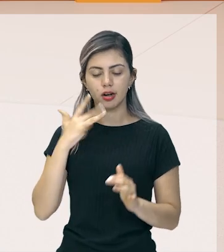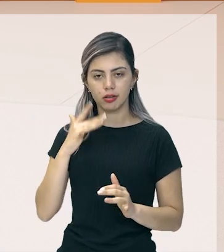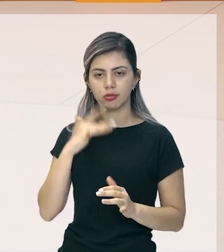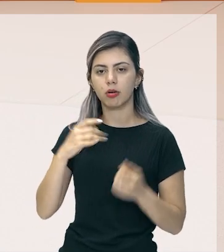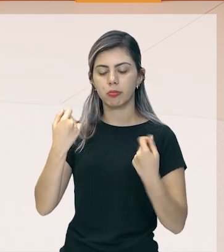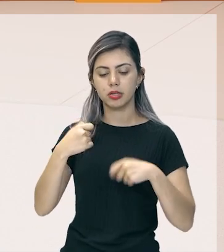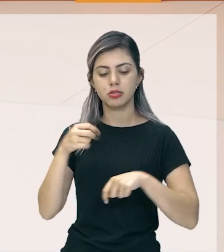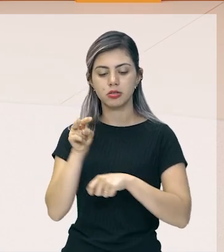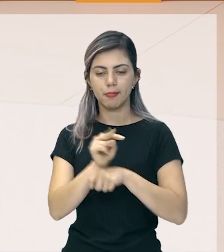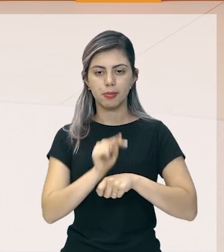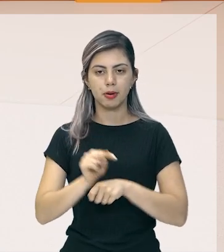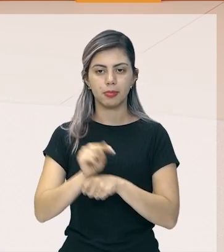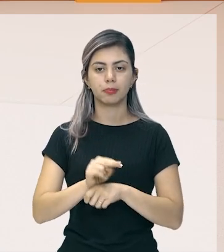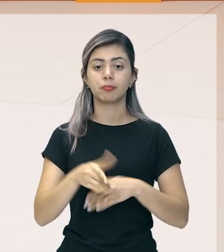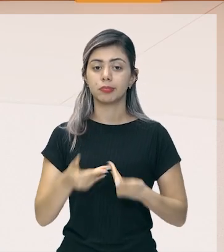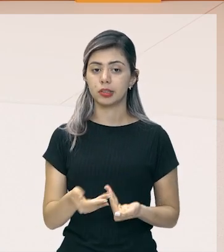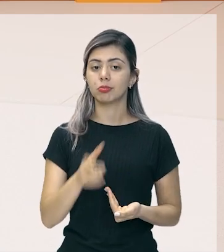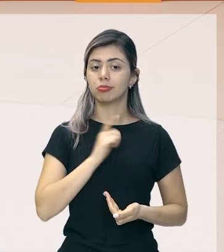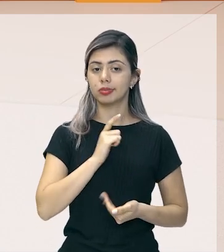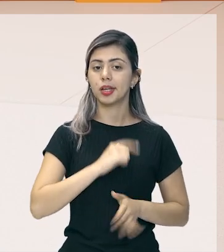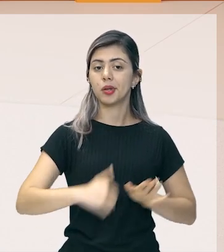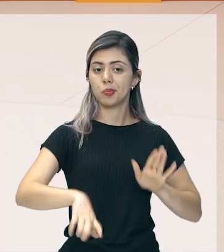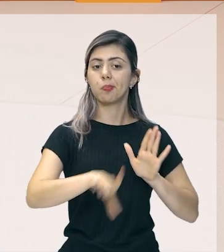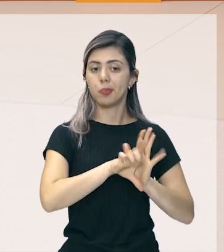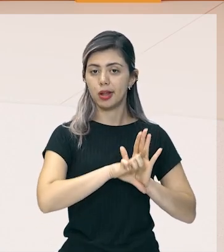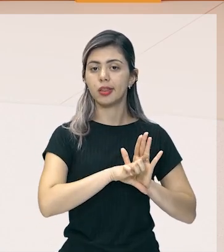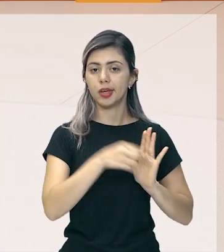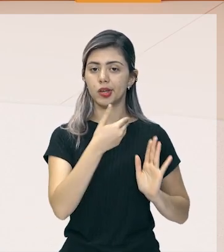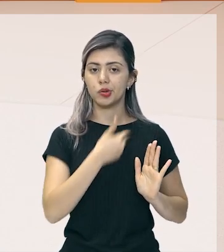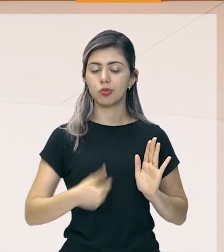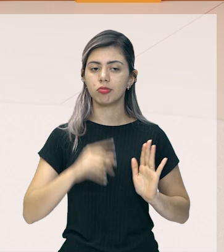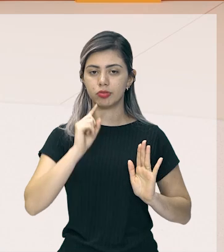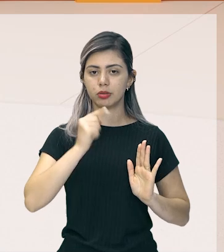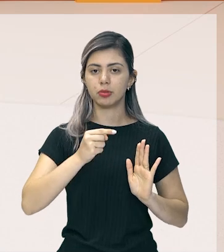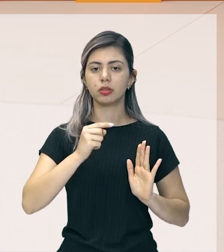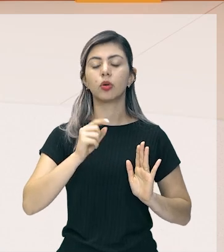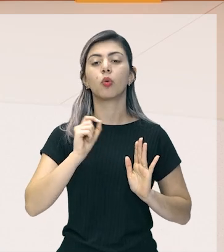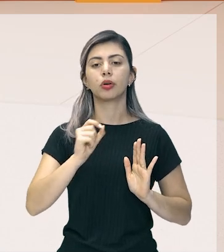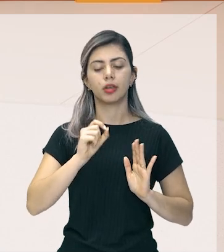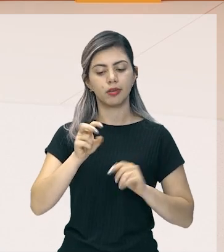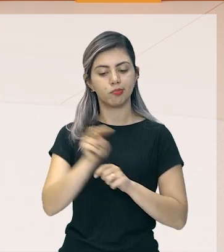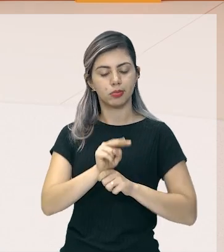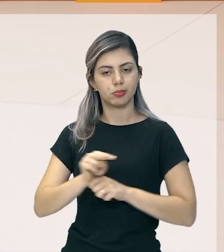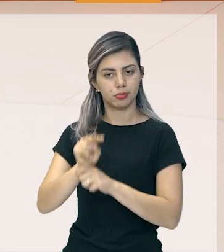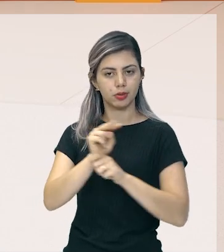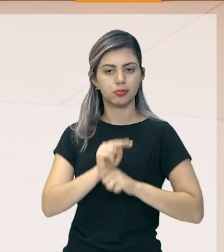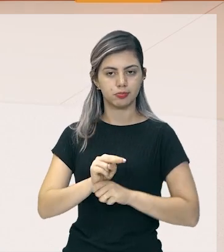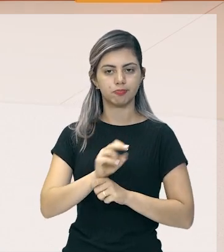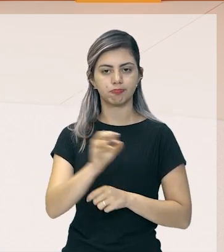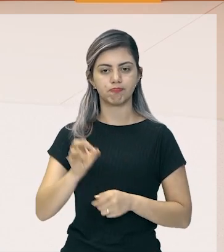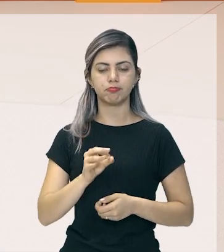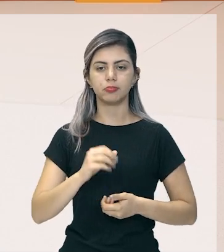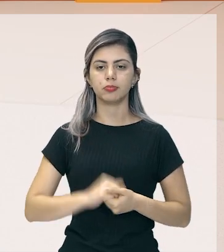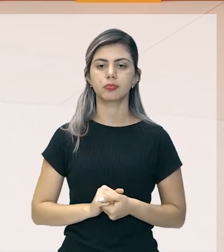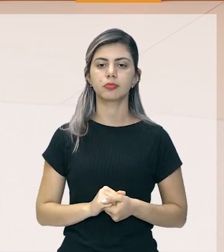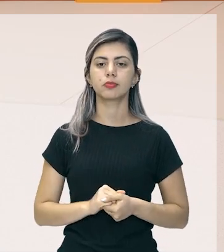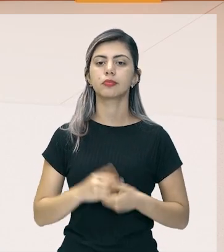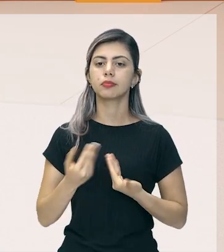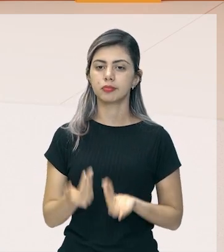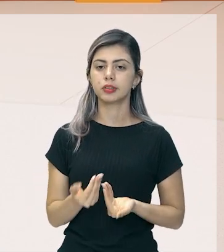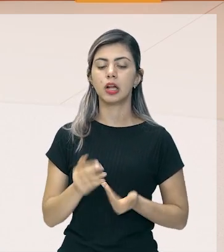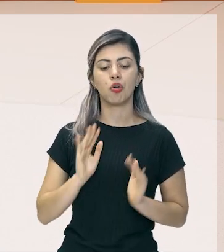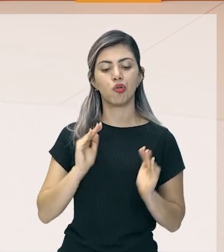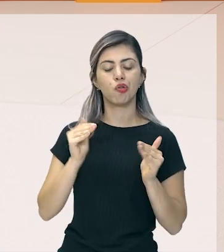relevantes, né? Legalmente instituído pelo poder público com o objetivo de conservação e limites definidos, sob regime